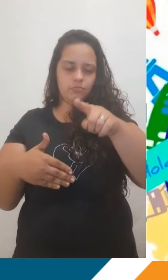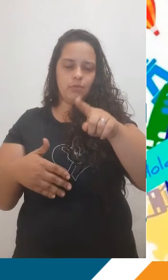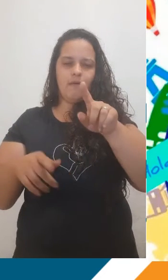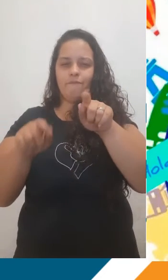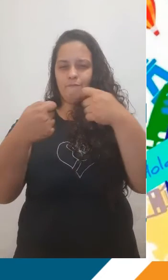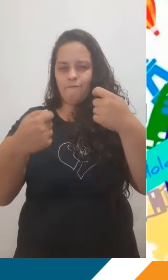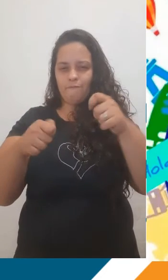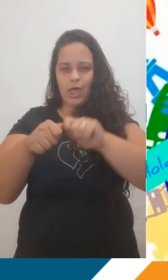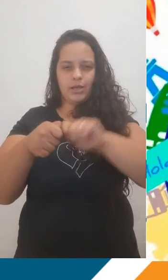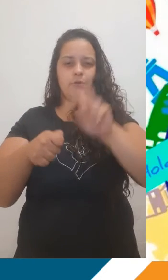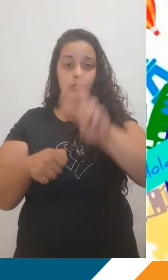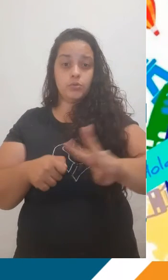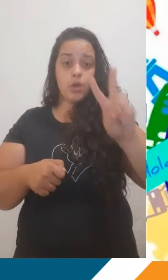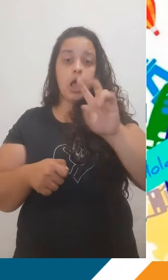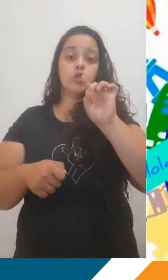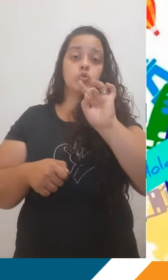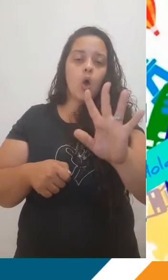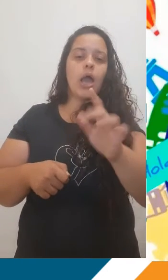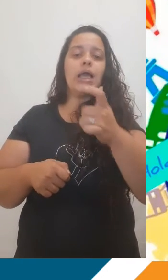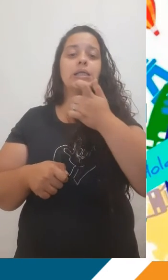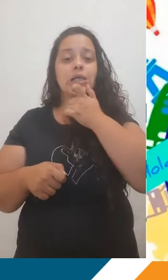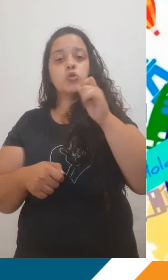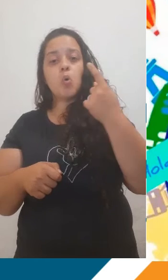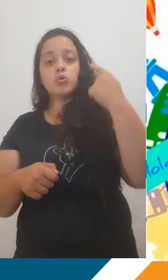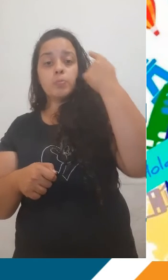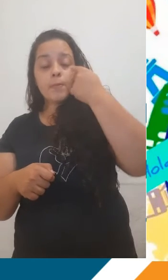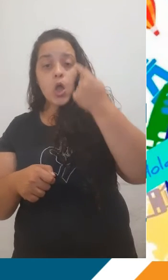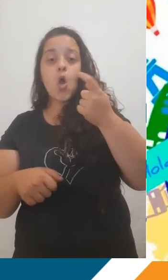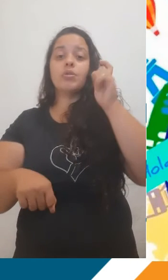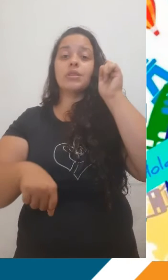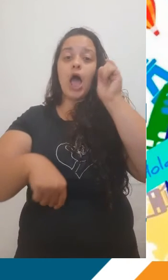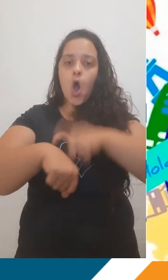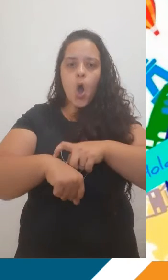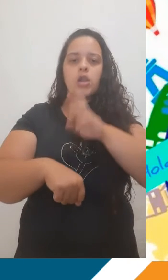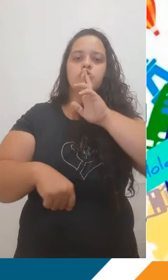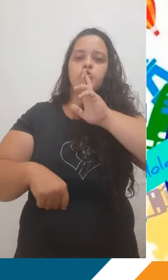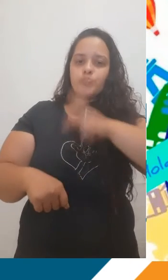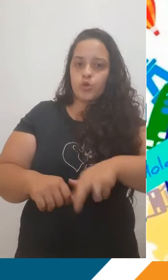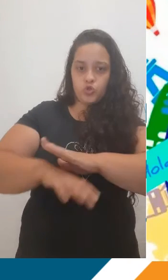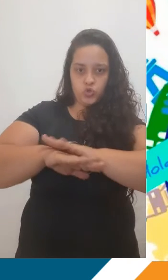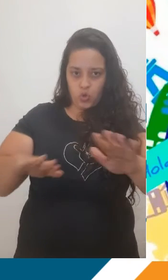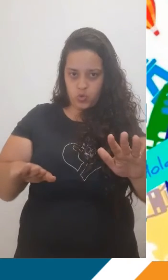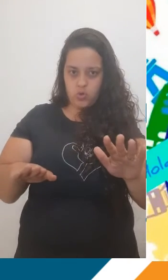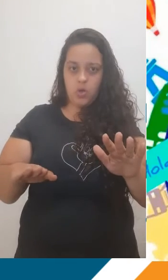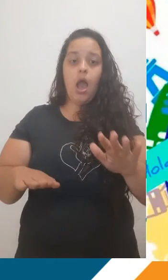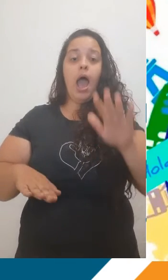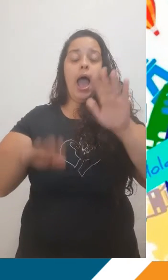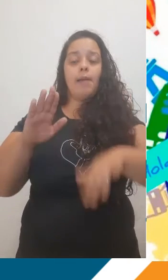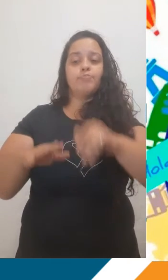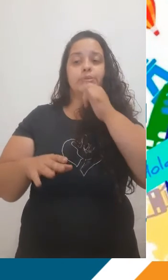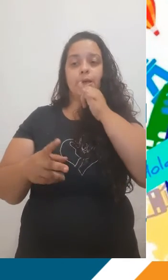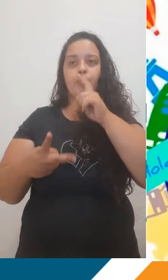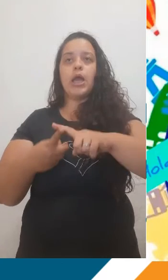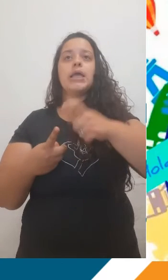você só responderá as questões da língua estrangeira escolhida no ato da inscrição, deixando a prova